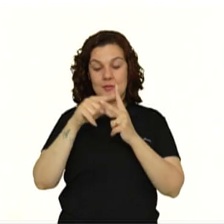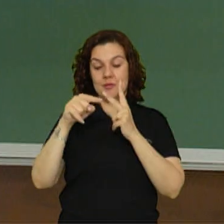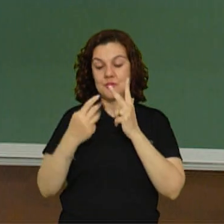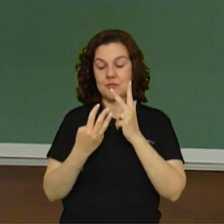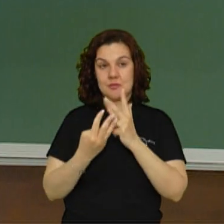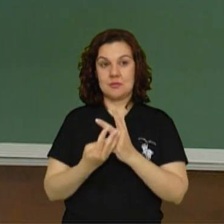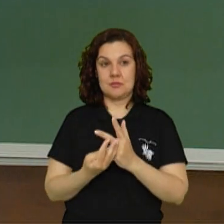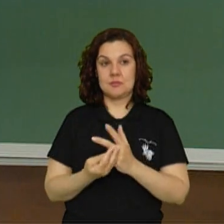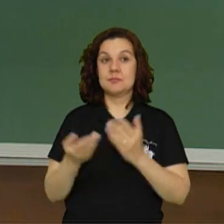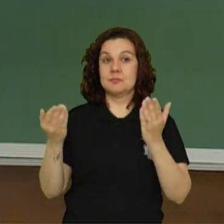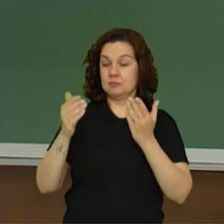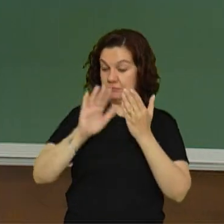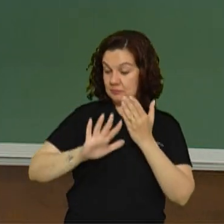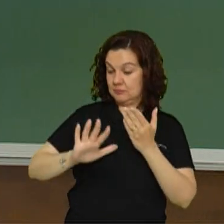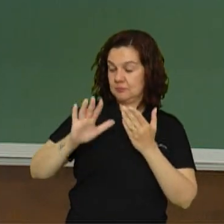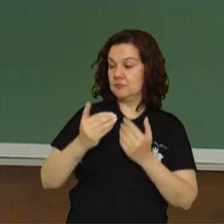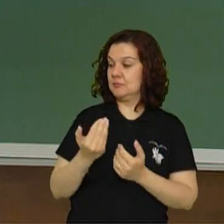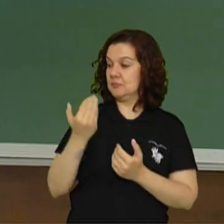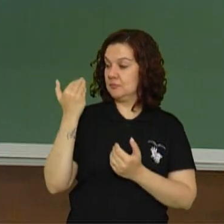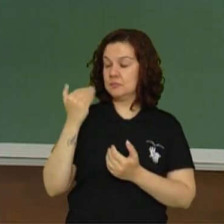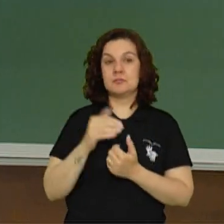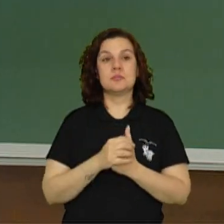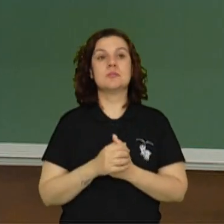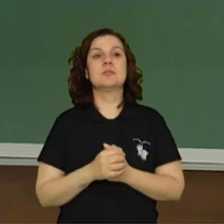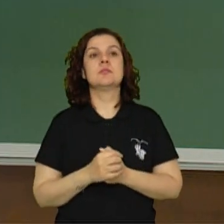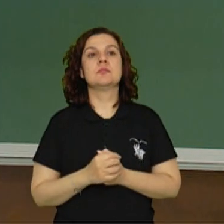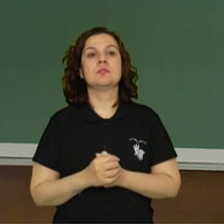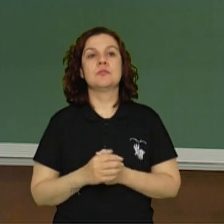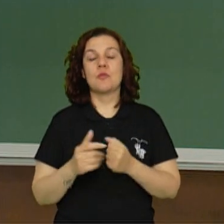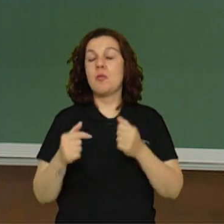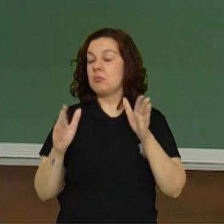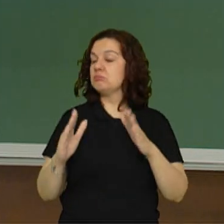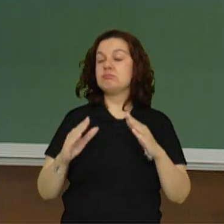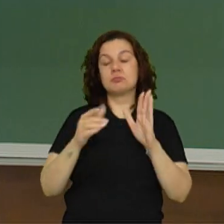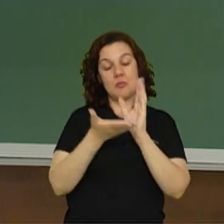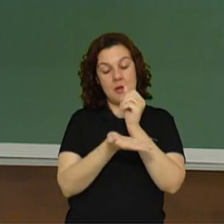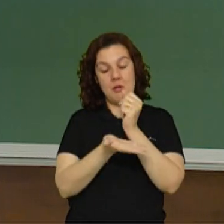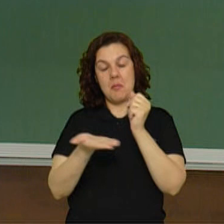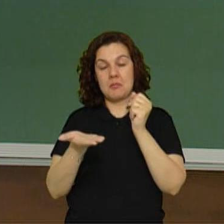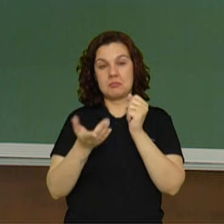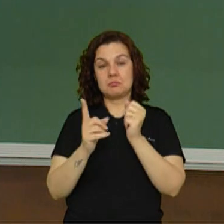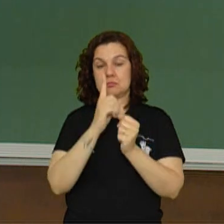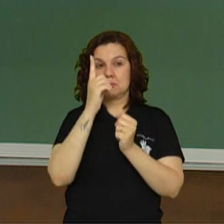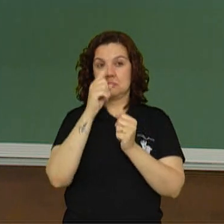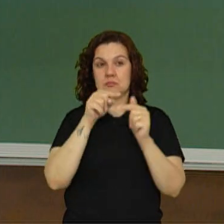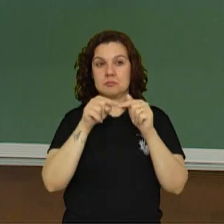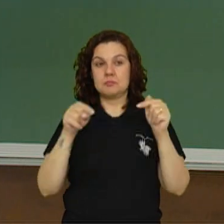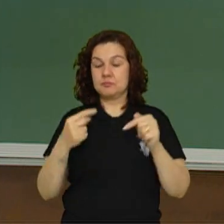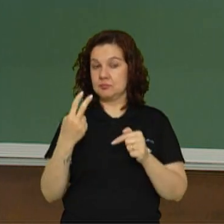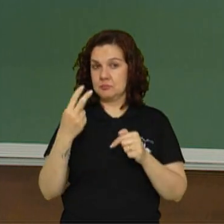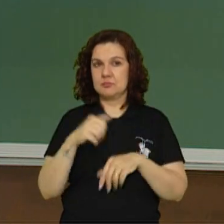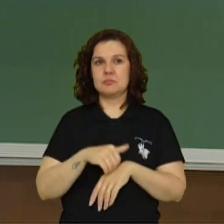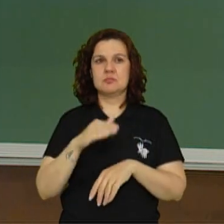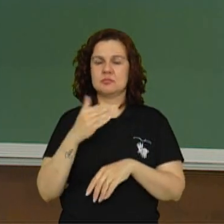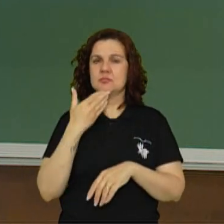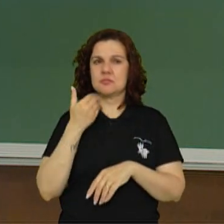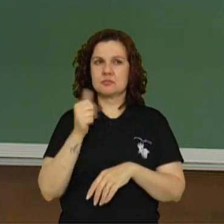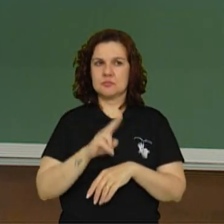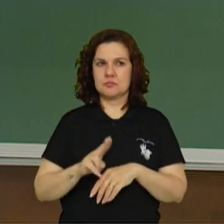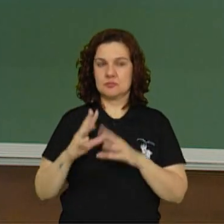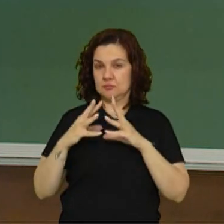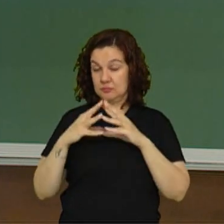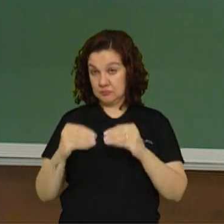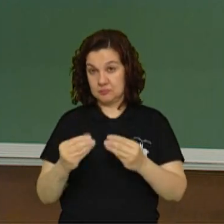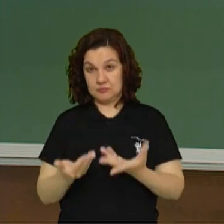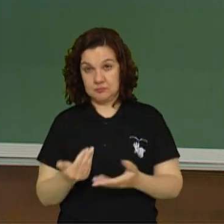3, chegamos na área. Vou usar base vezes altura sobre 2. Eu sempre uso aquilo que serve para todos,